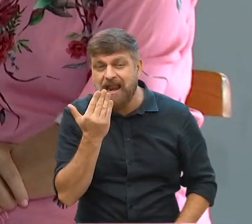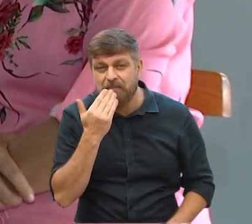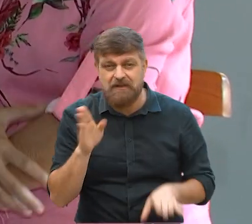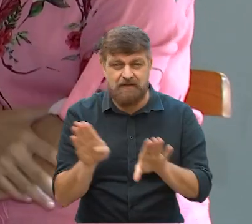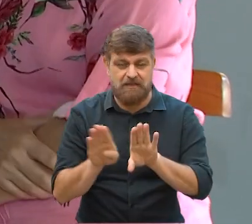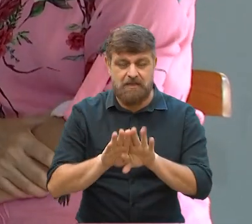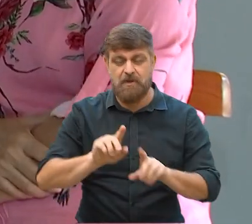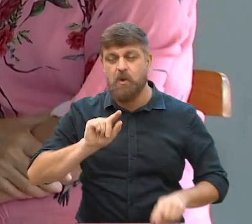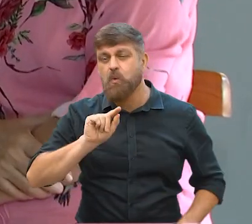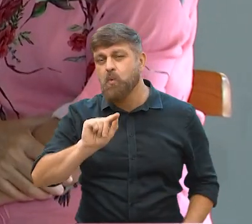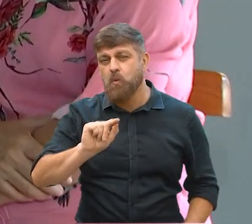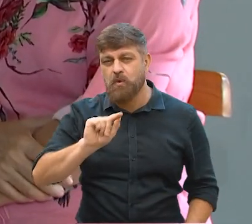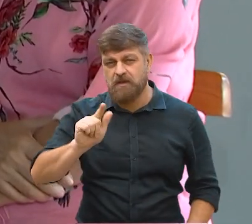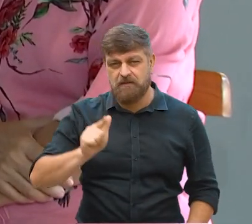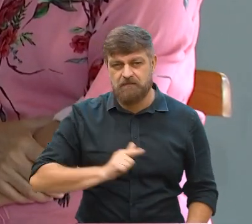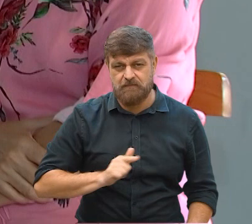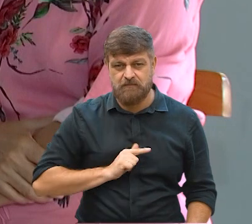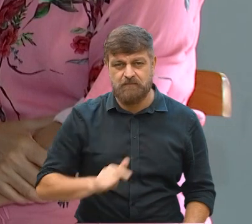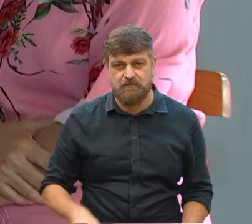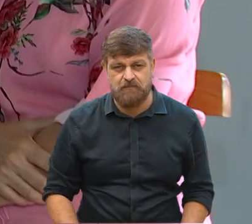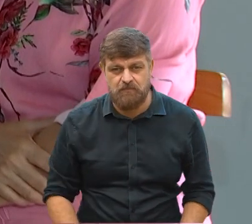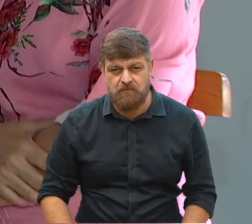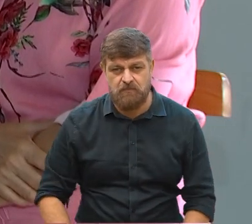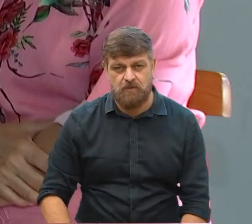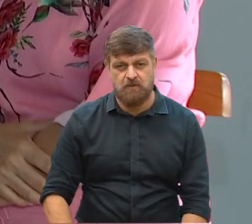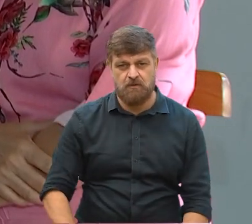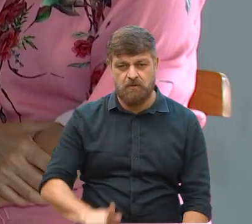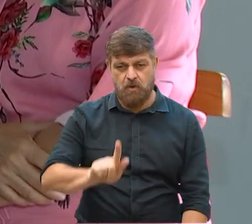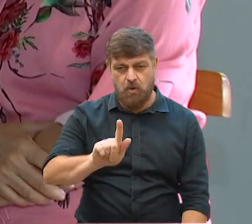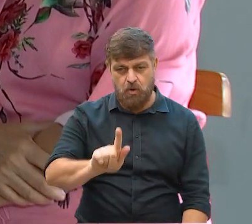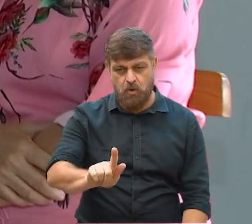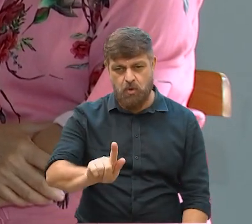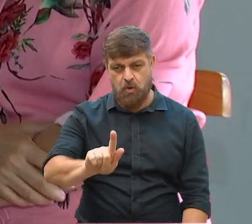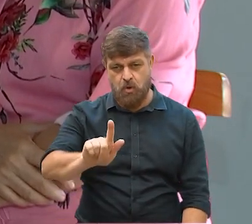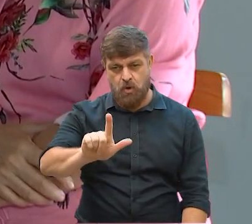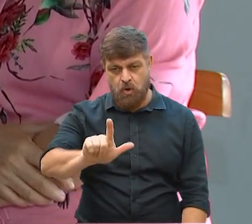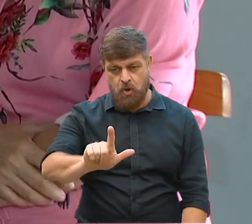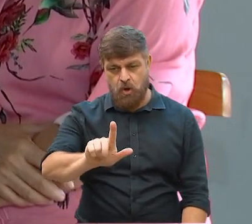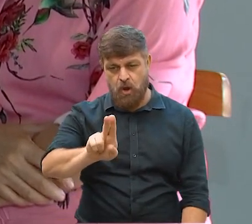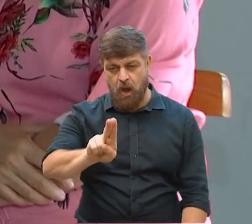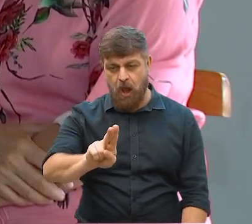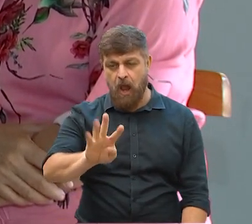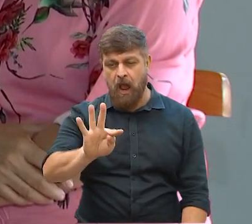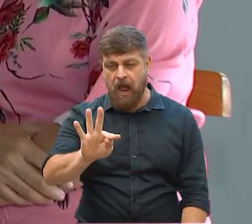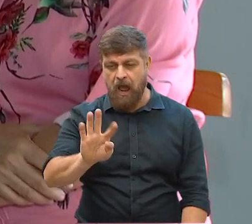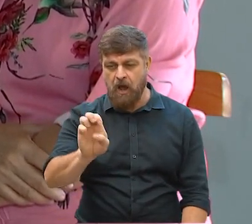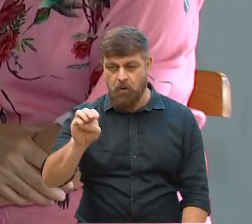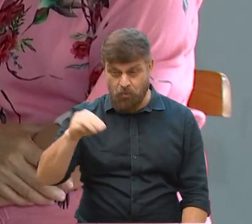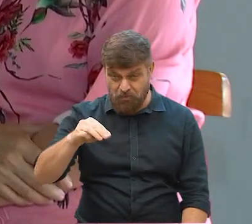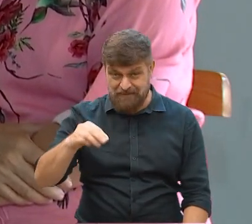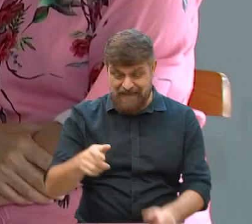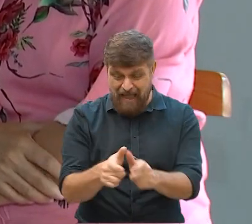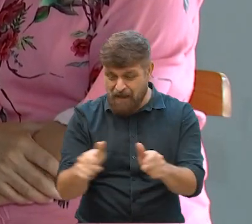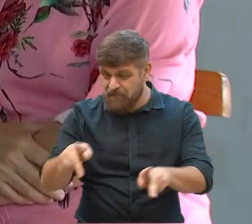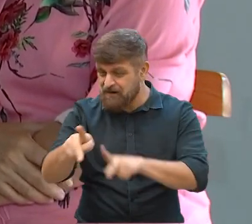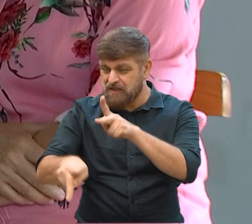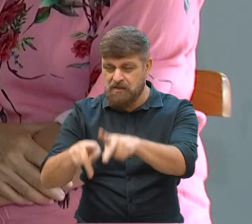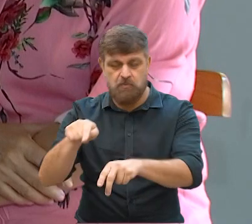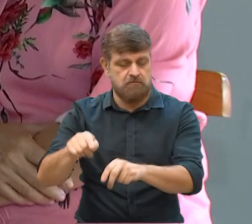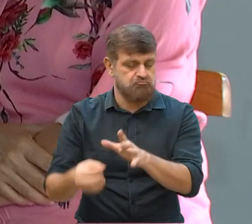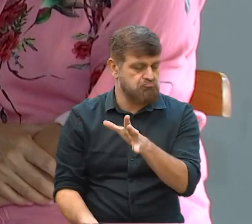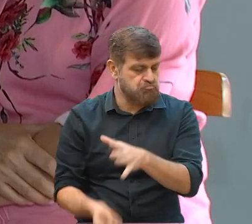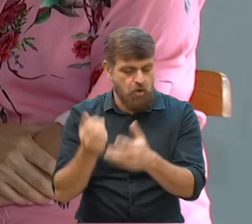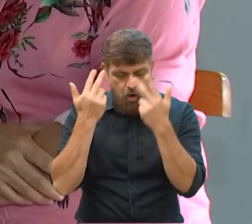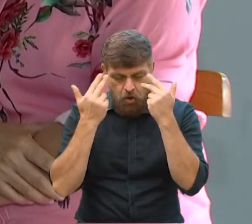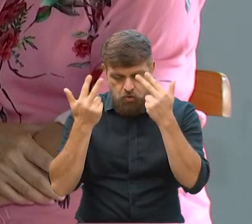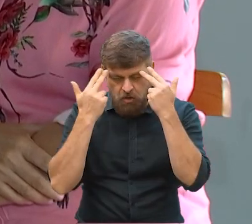falado recentemente é da restrição ao glúten. O glúten, é importante falar, para a grande maioria da população não faz mal